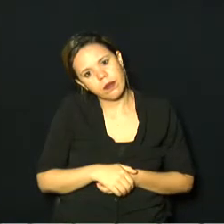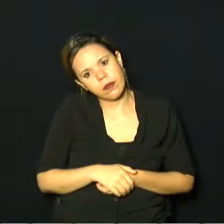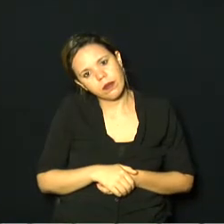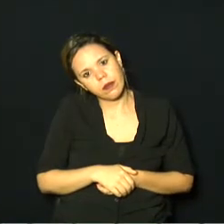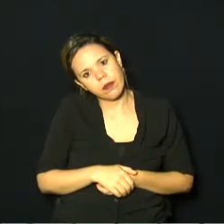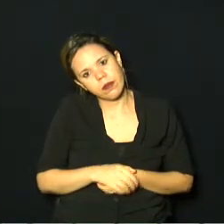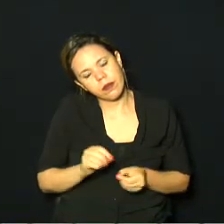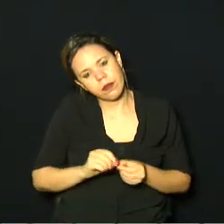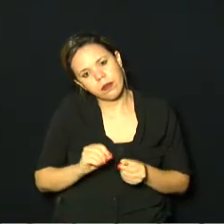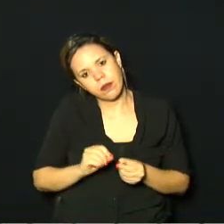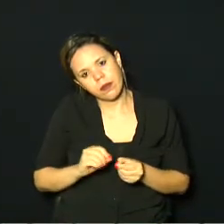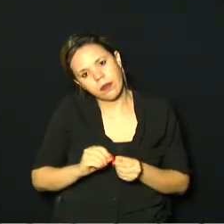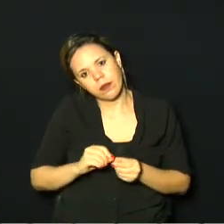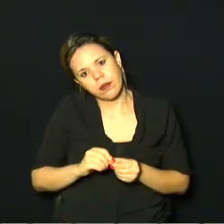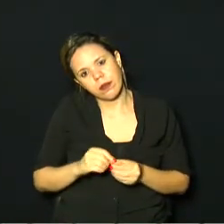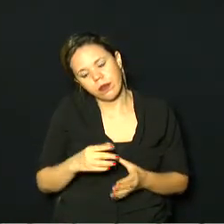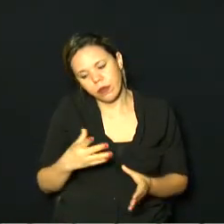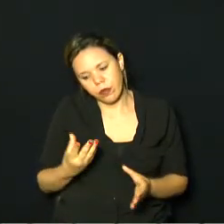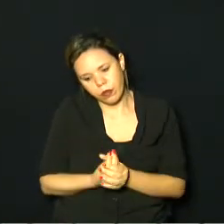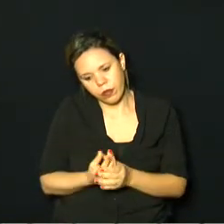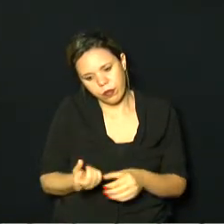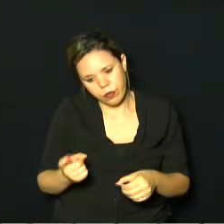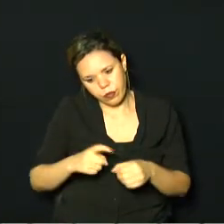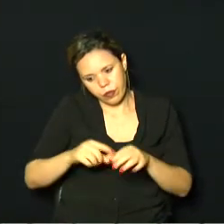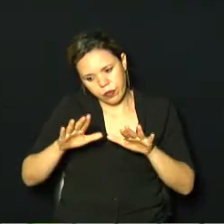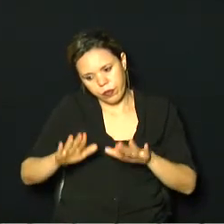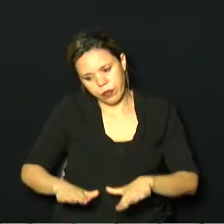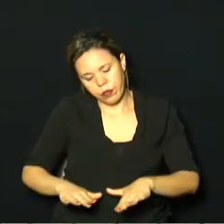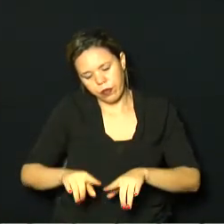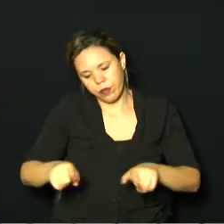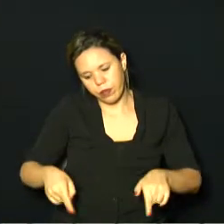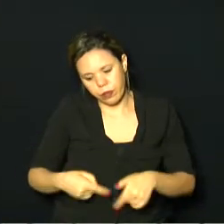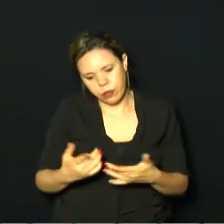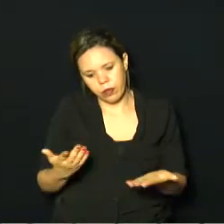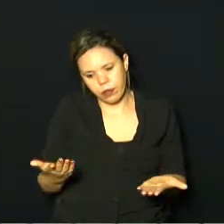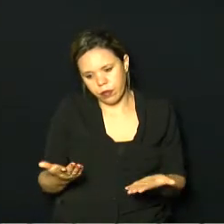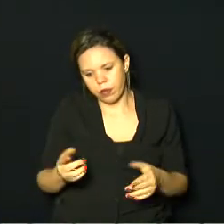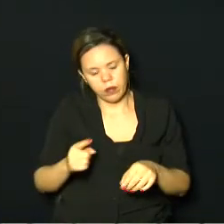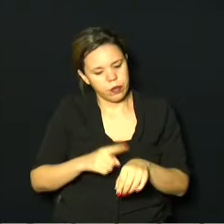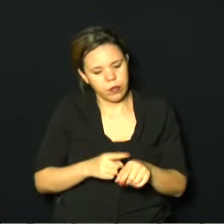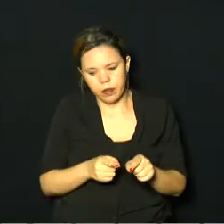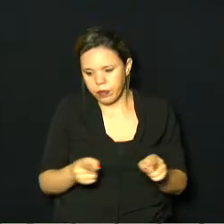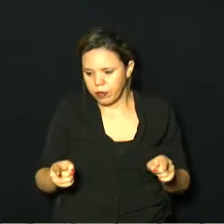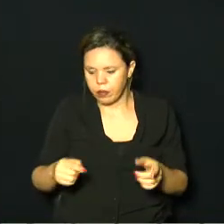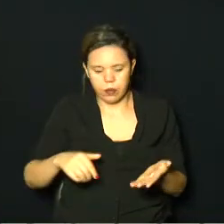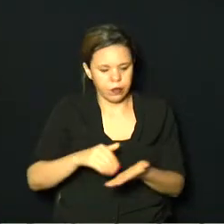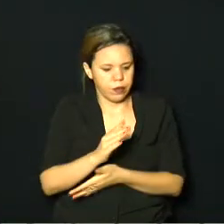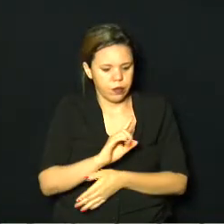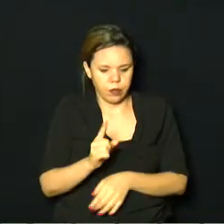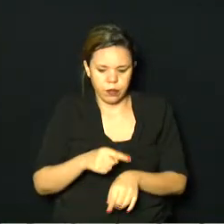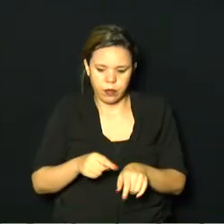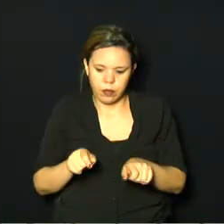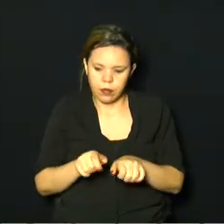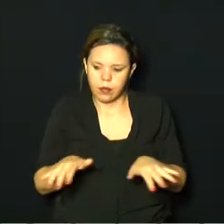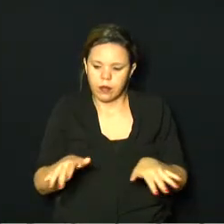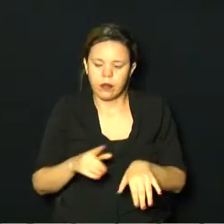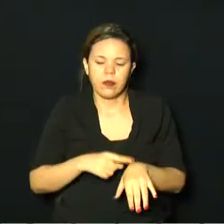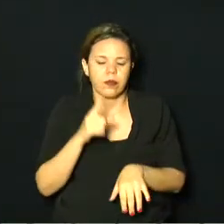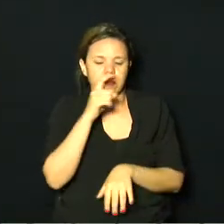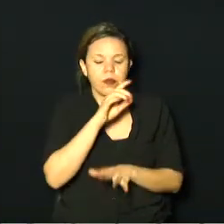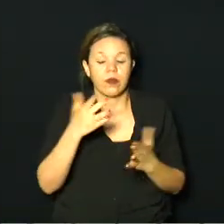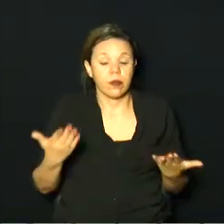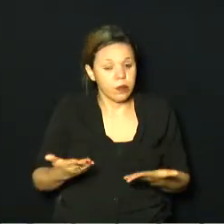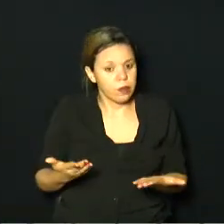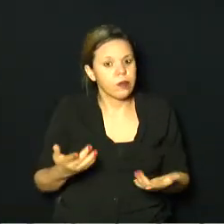e fazer com que essa reintegração ela não seja cumprida nesse período, nessa data prometida, e que